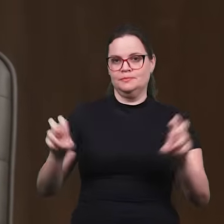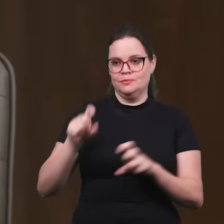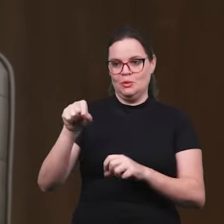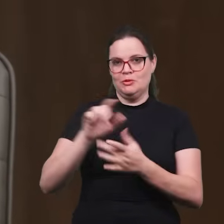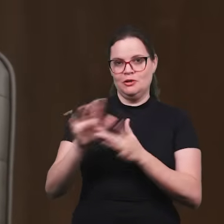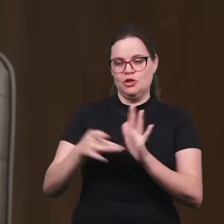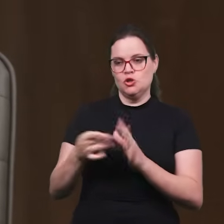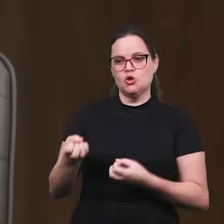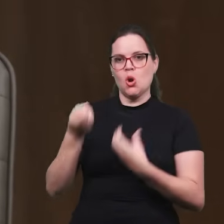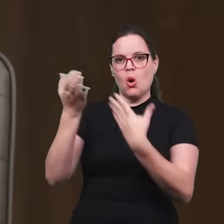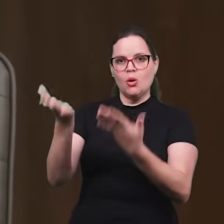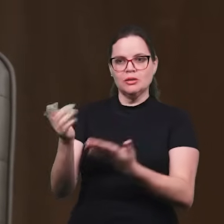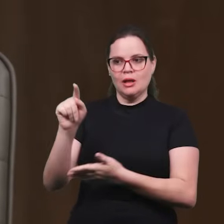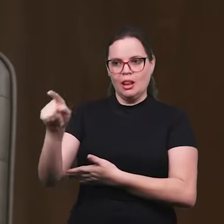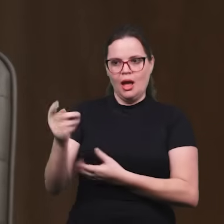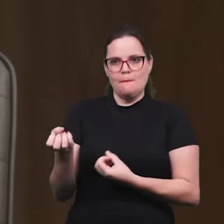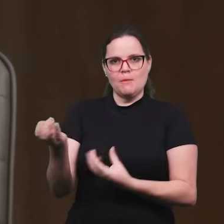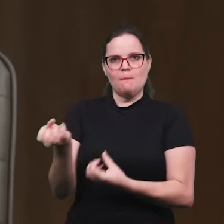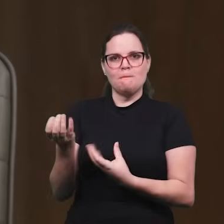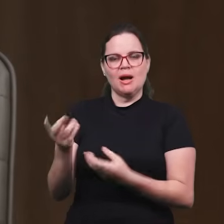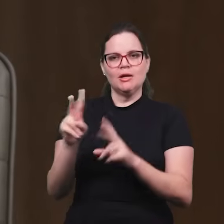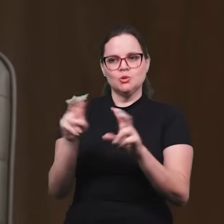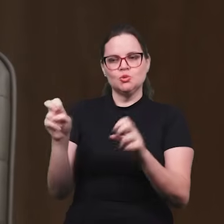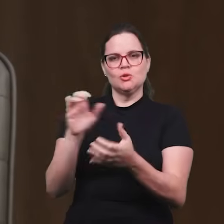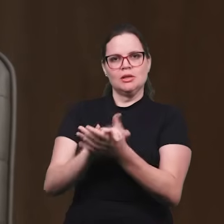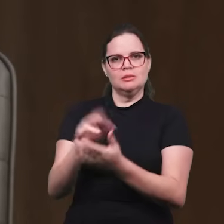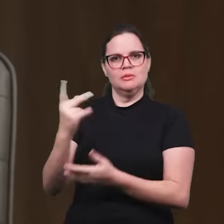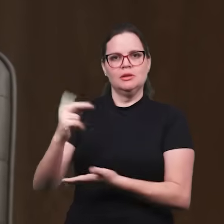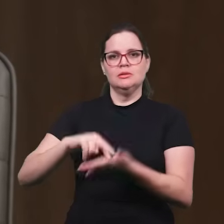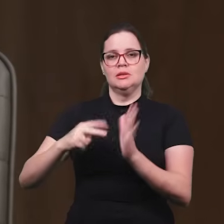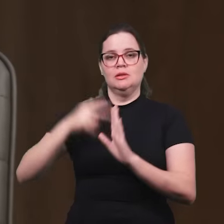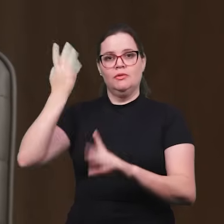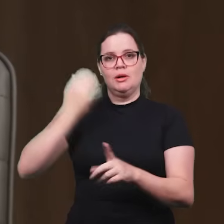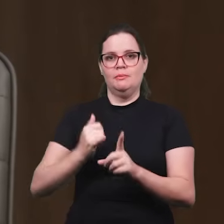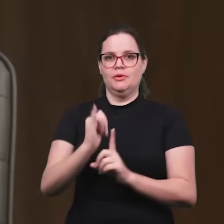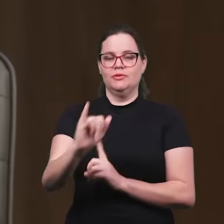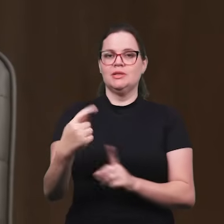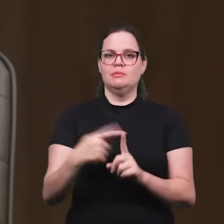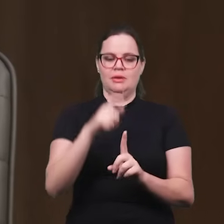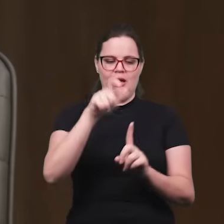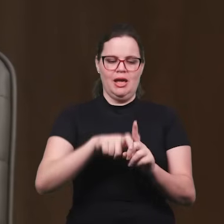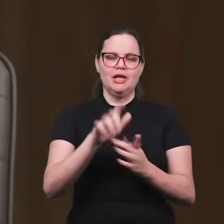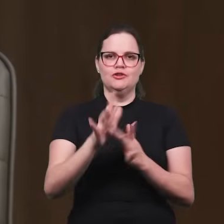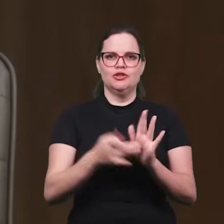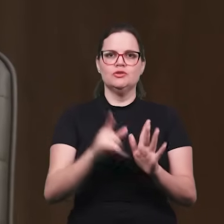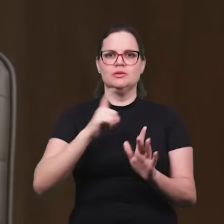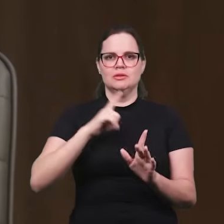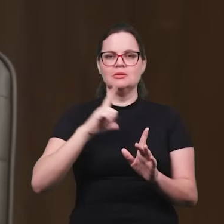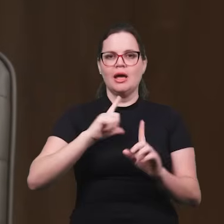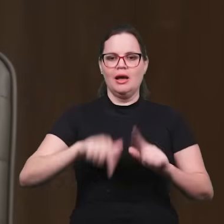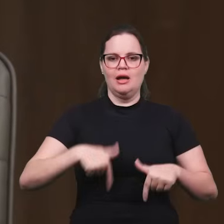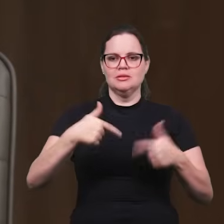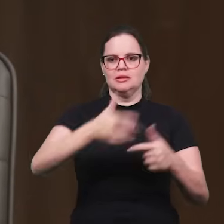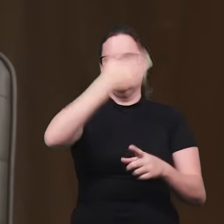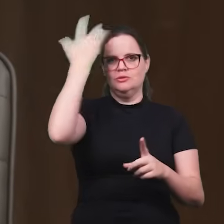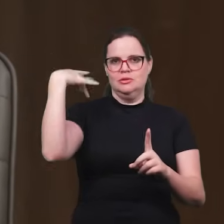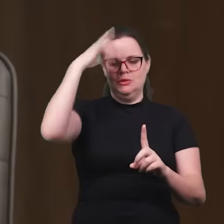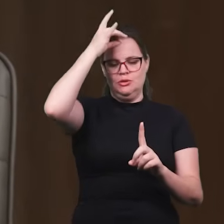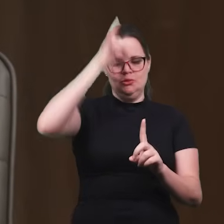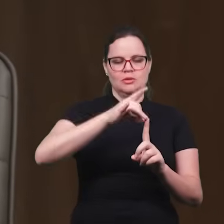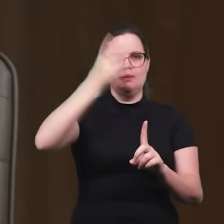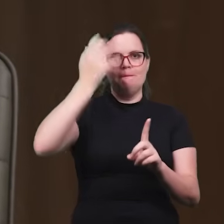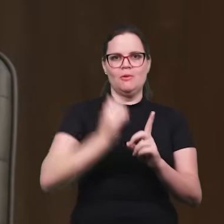Jesus traz aqui para ela é a profecia, né? É o espírito de profecia que habita no Senhor